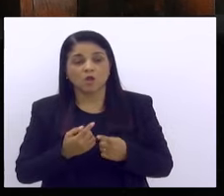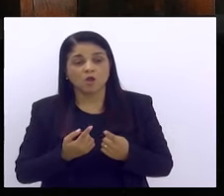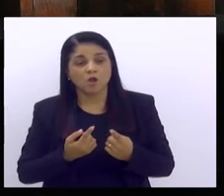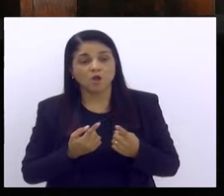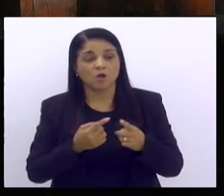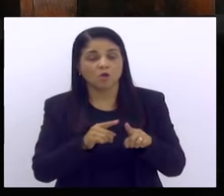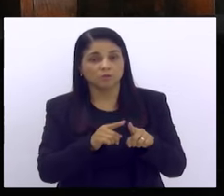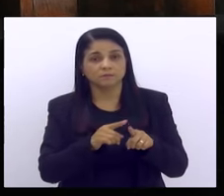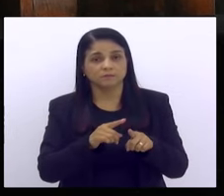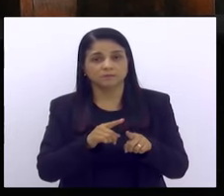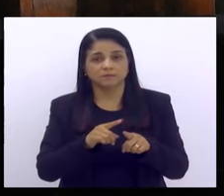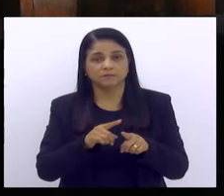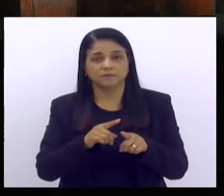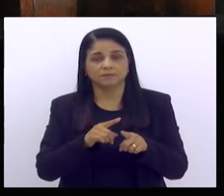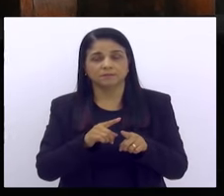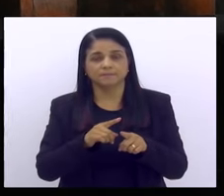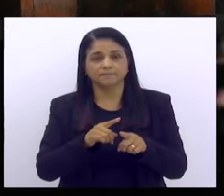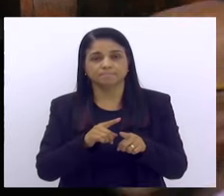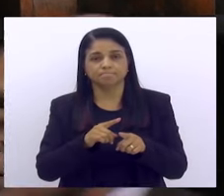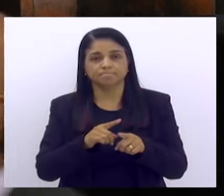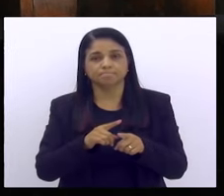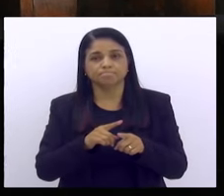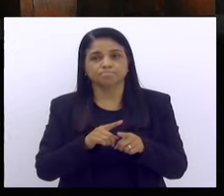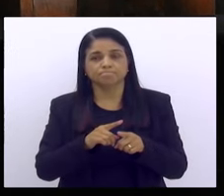impostos, para que